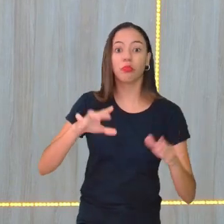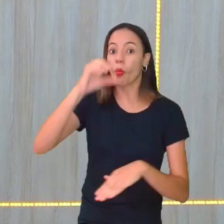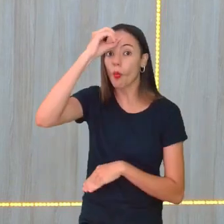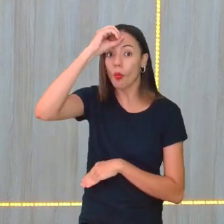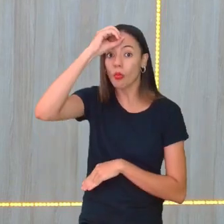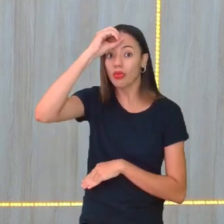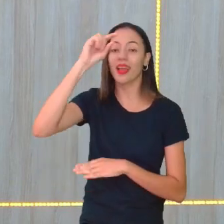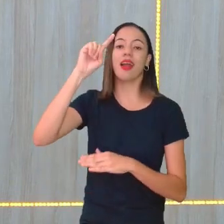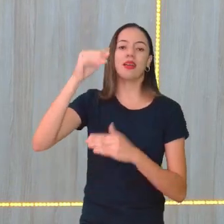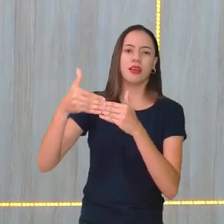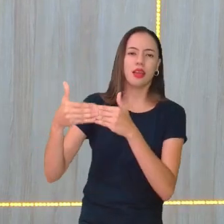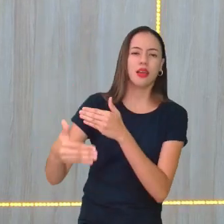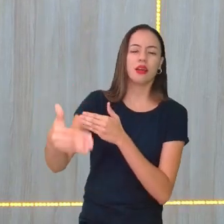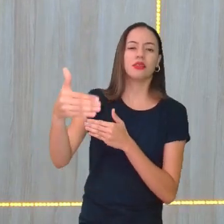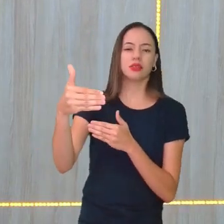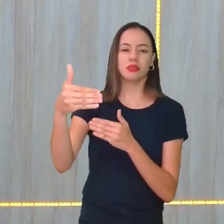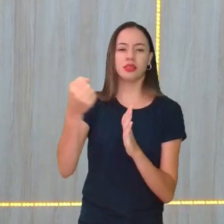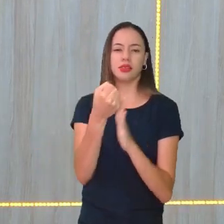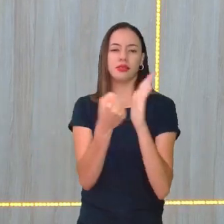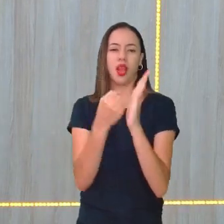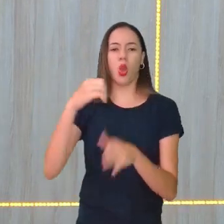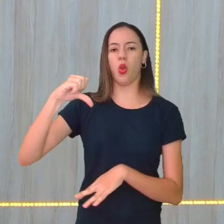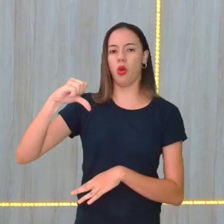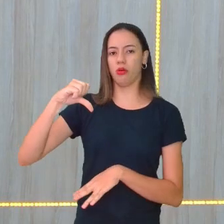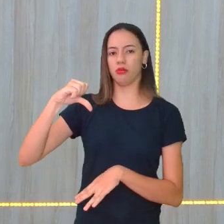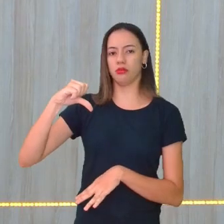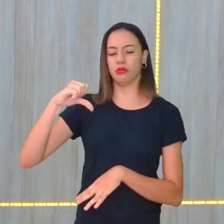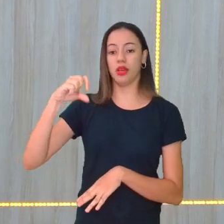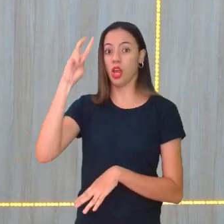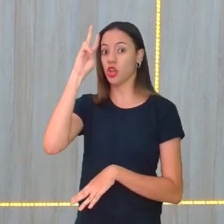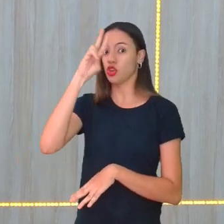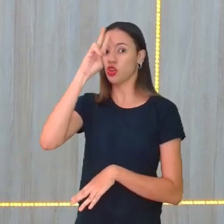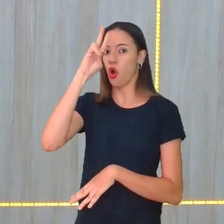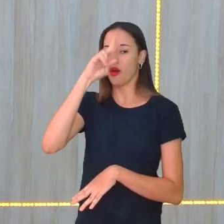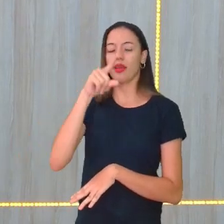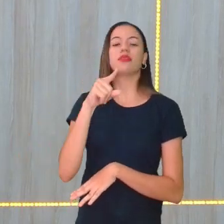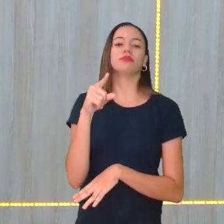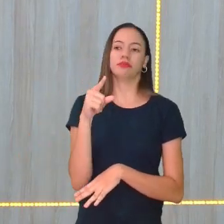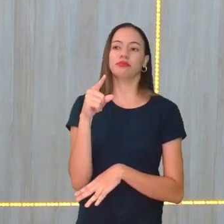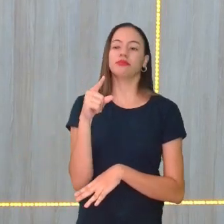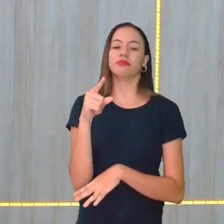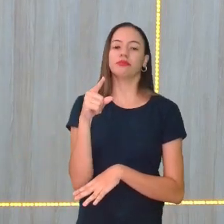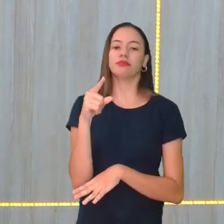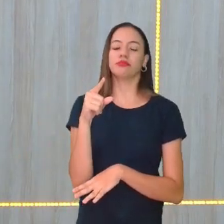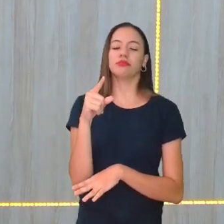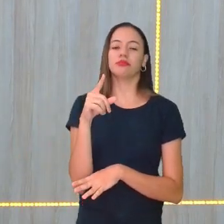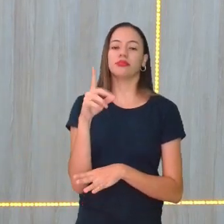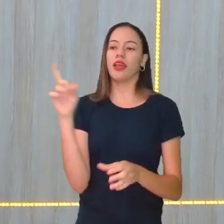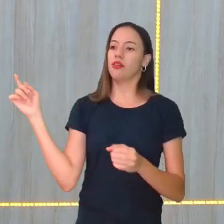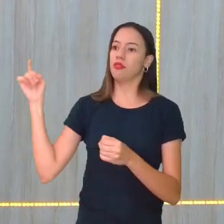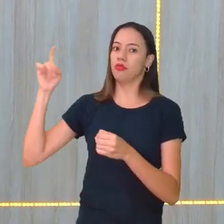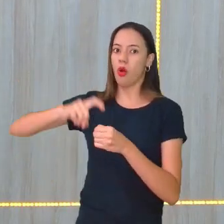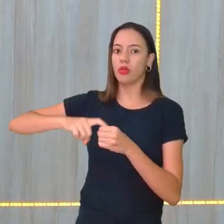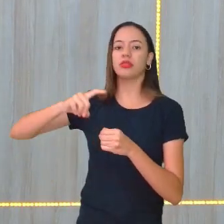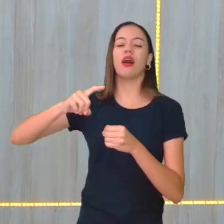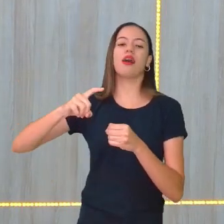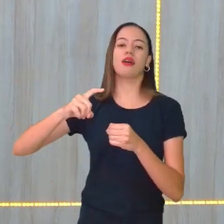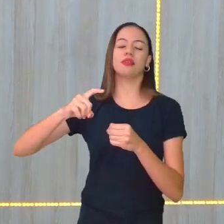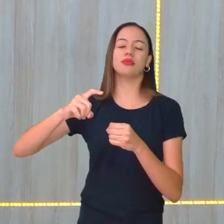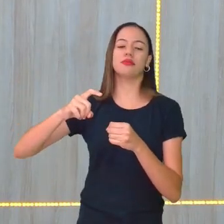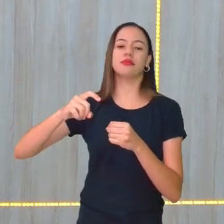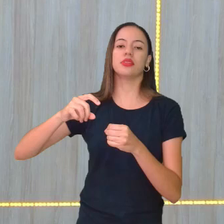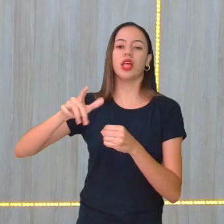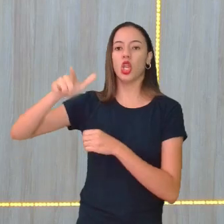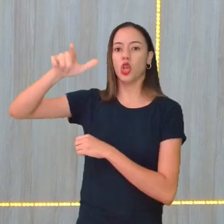do século IX, ela vai ser resgatada, né, e ela passa a